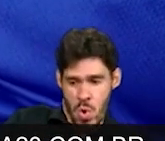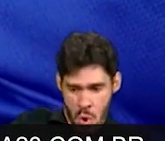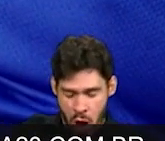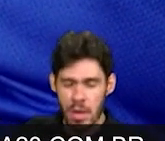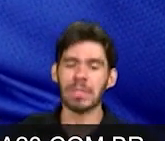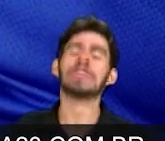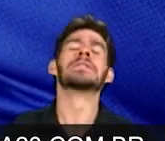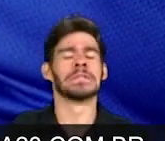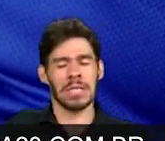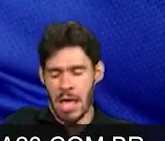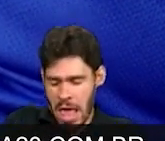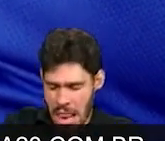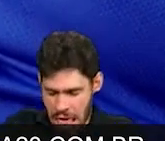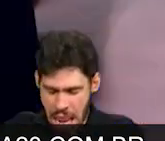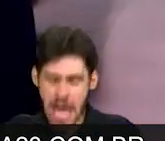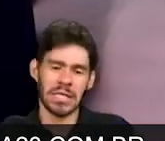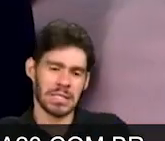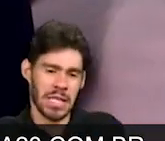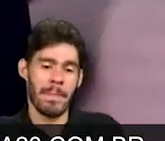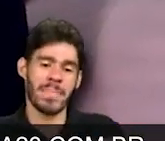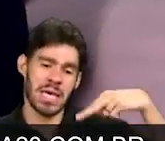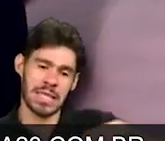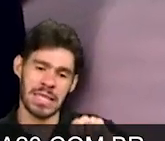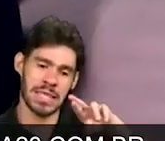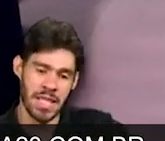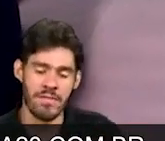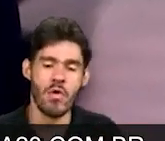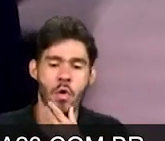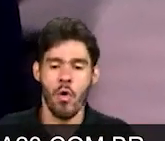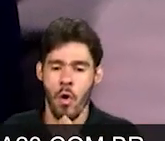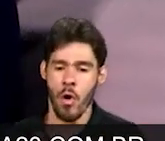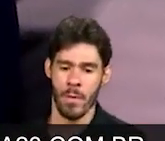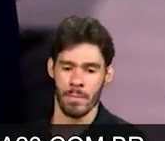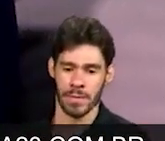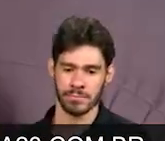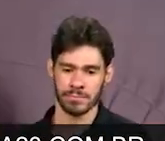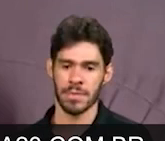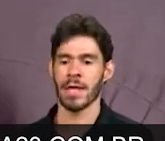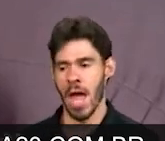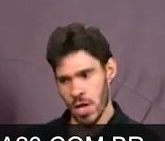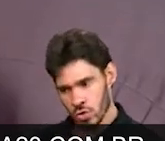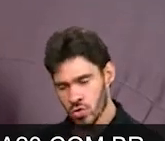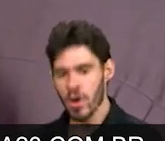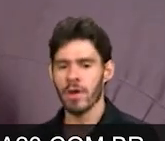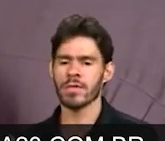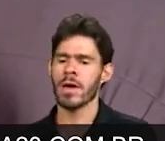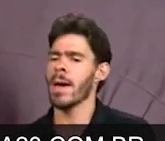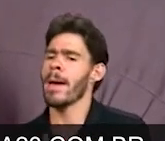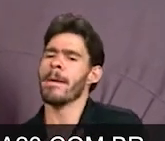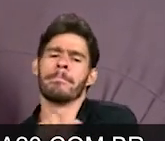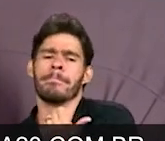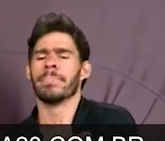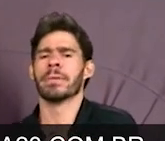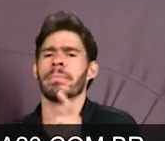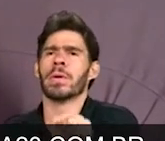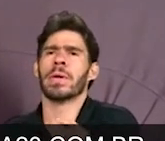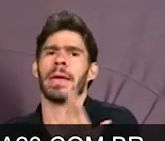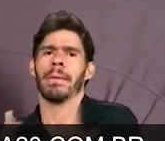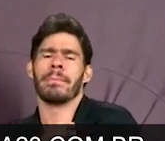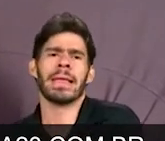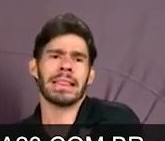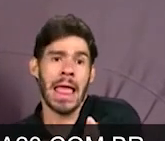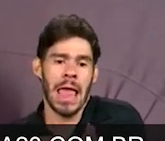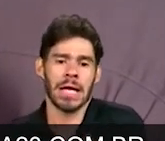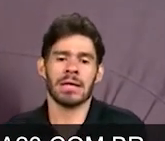que afeta a pele e os nervos, Célio ainda era adolescente. O primeiro sintoma foi perda de sensibilidade